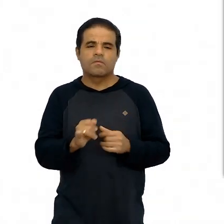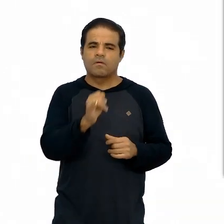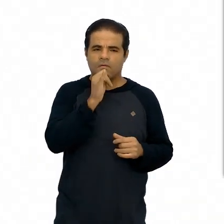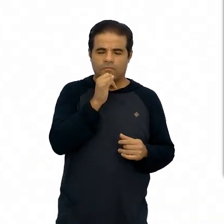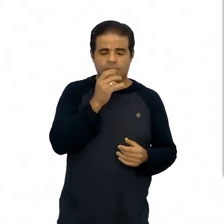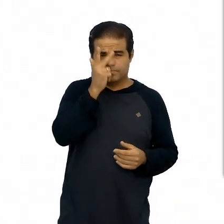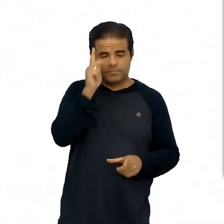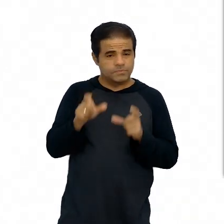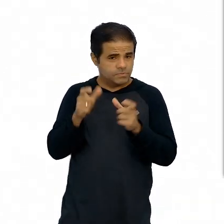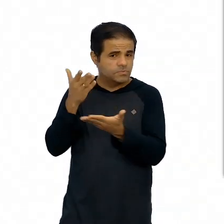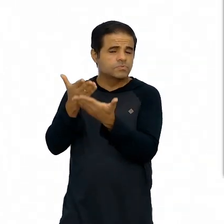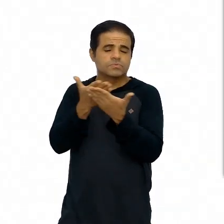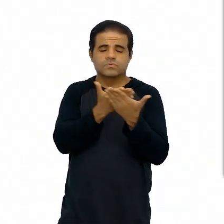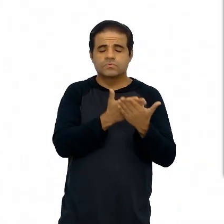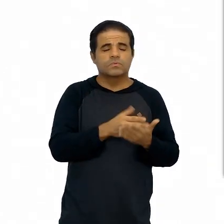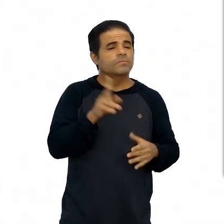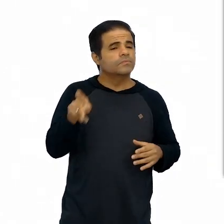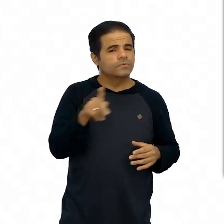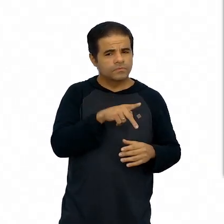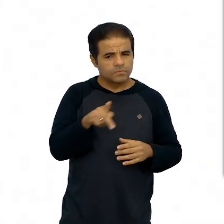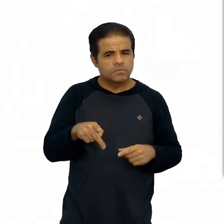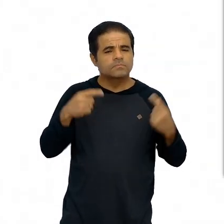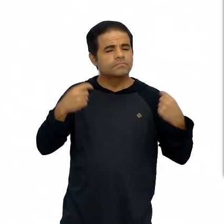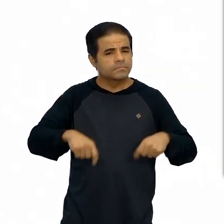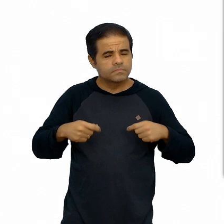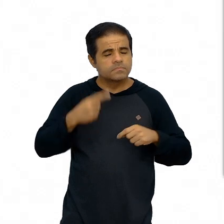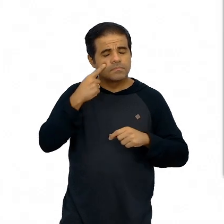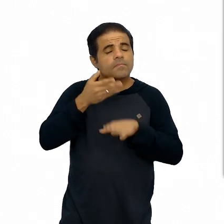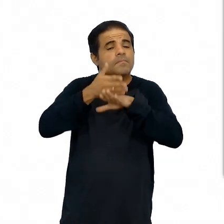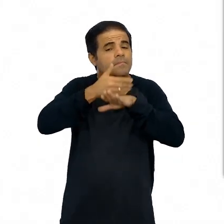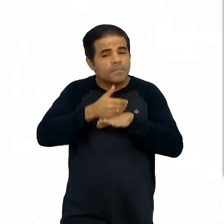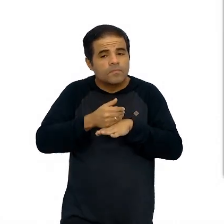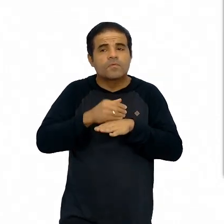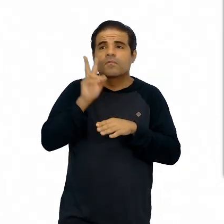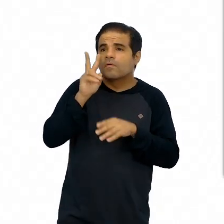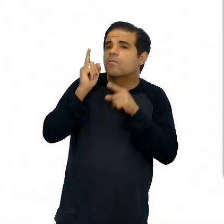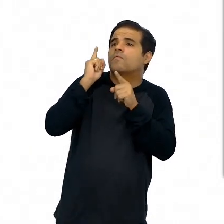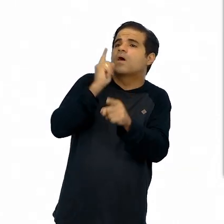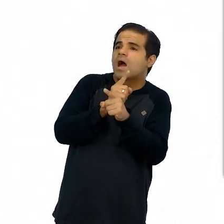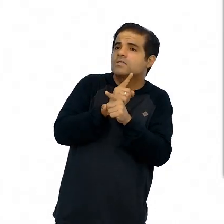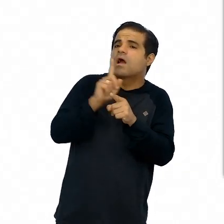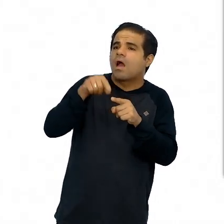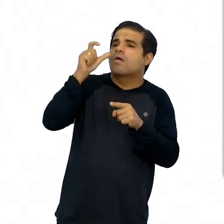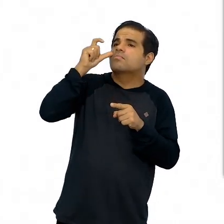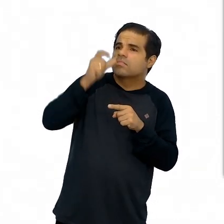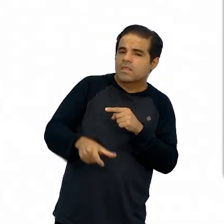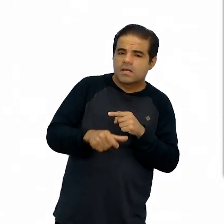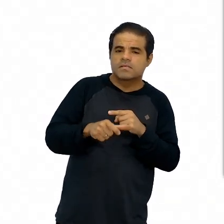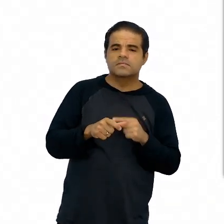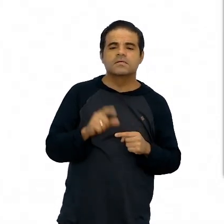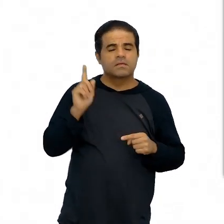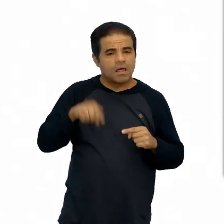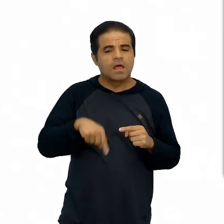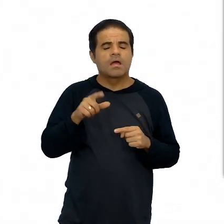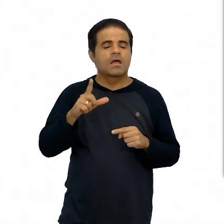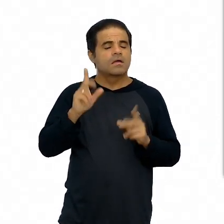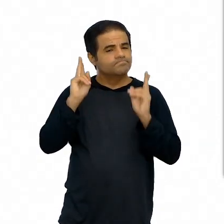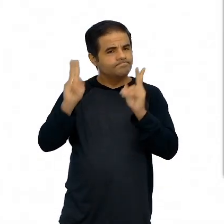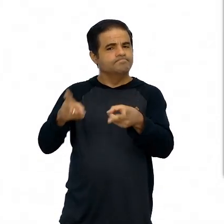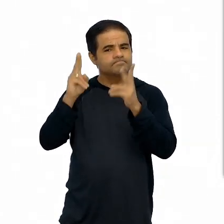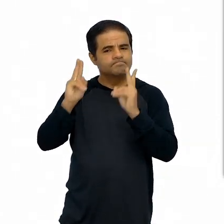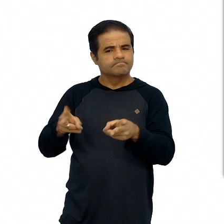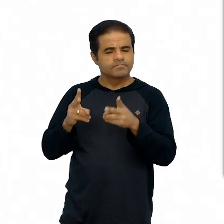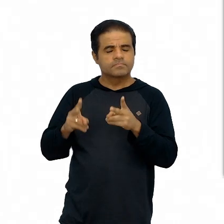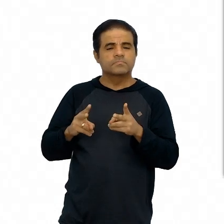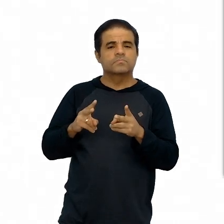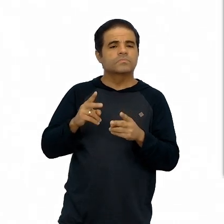aos estudantes, os professores precisam prever o que eles vão achar interessante e motivar